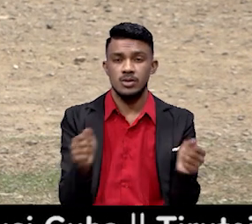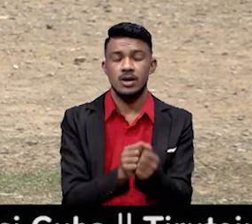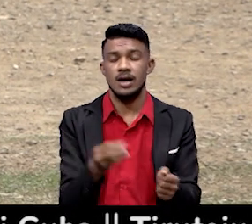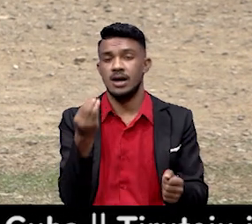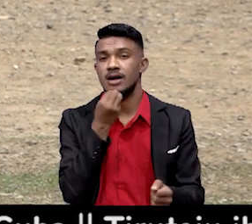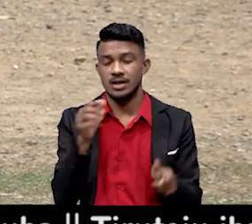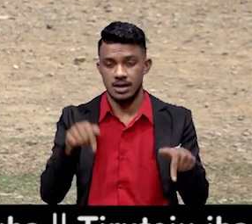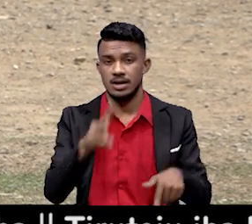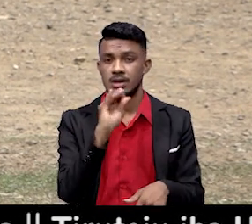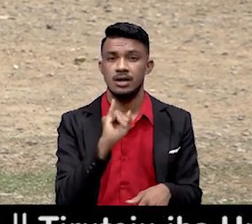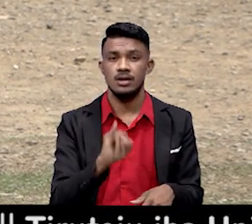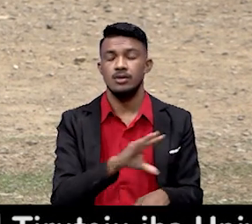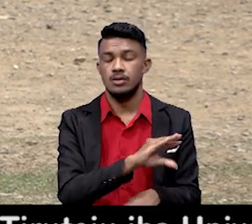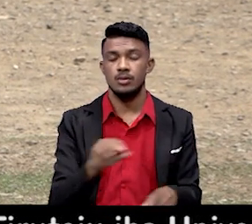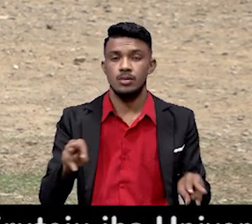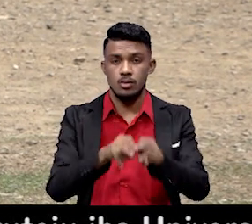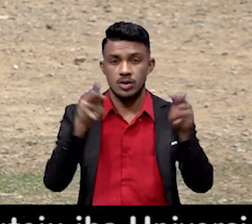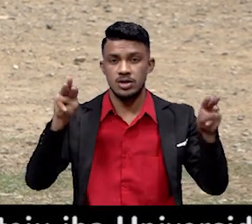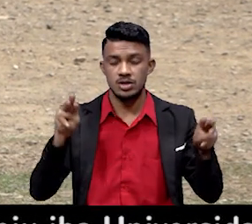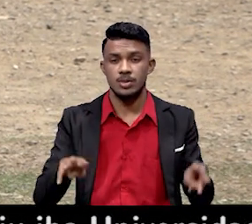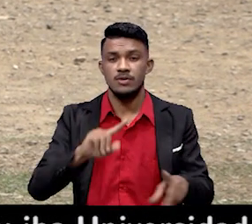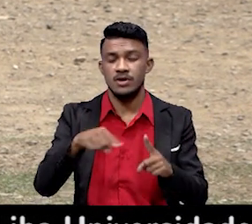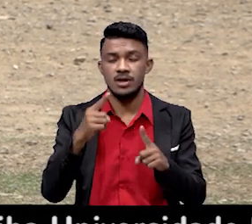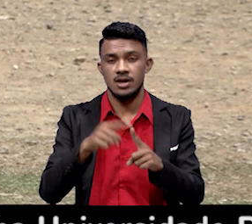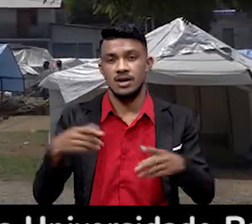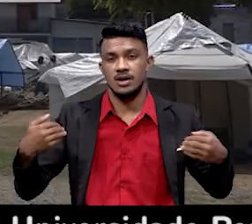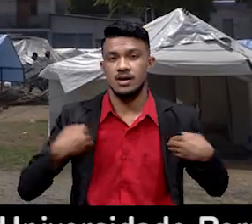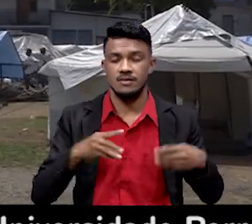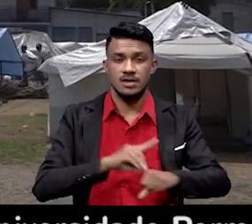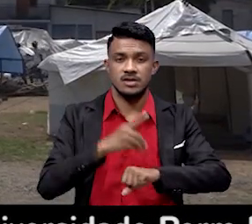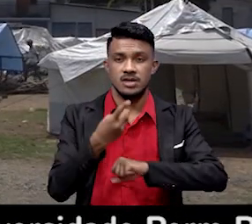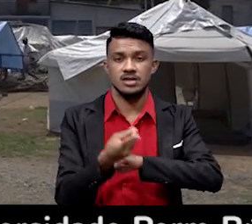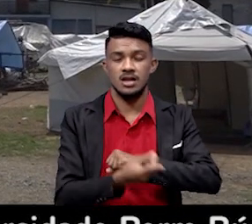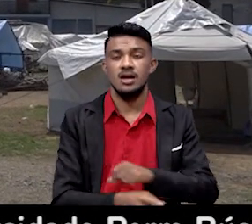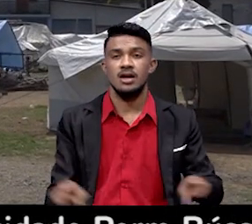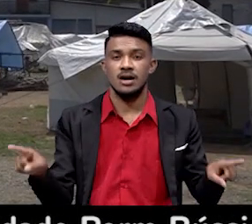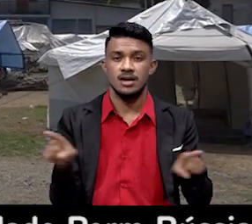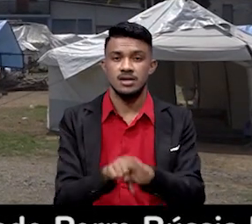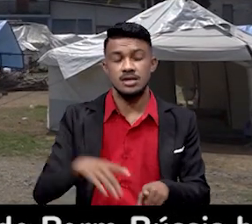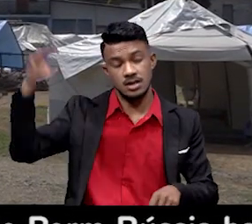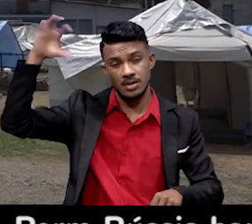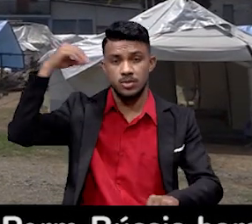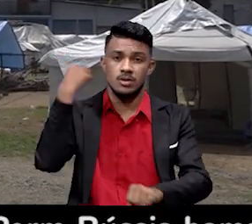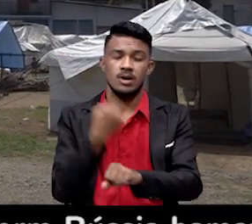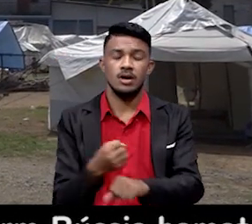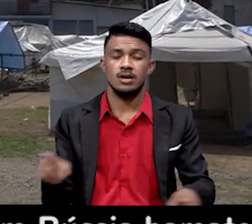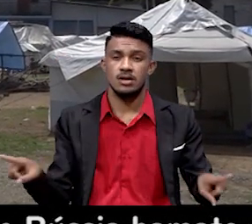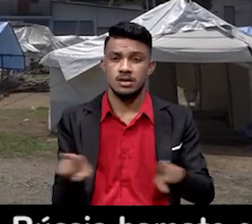hadili, inclui município, banheira moço desastre naturais, hanesan calamidade e a fulang abrilho